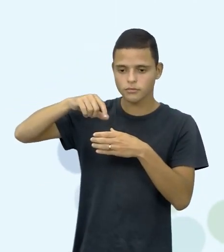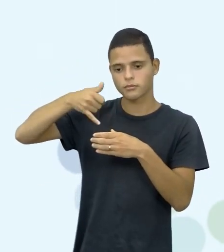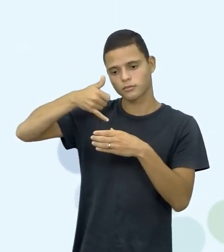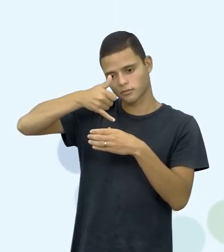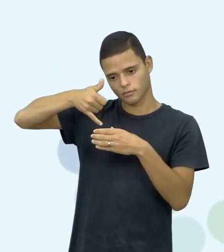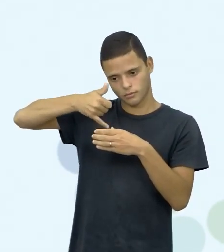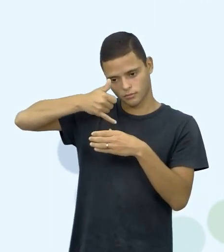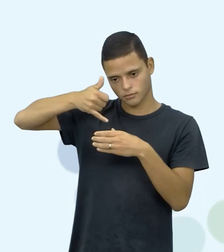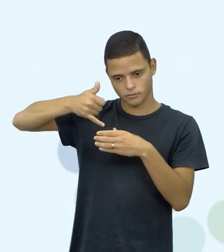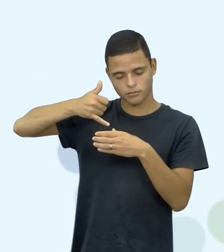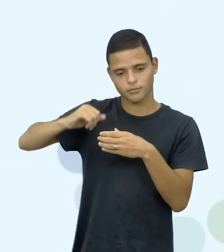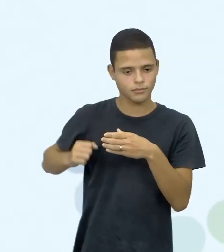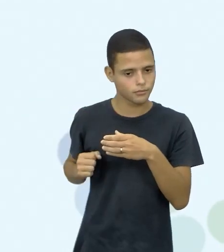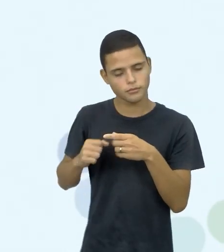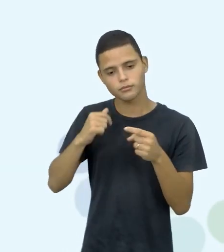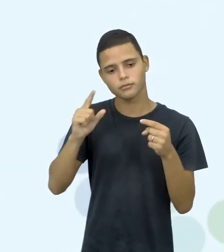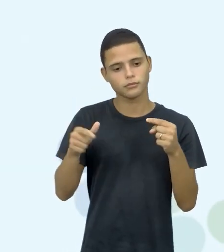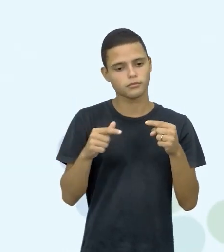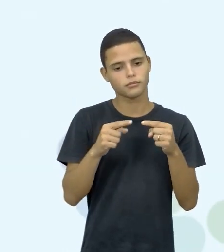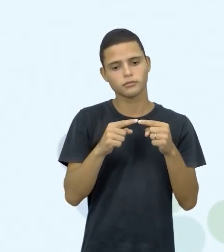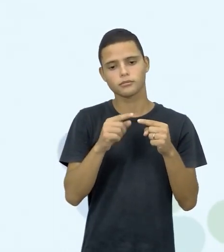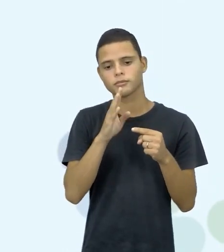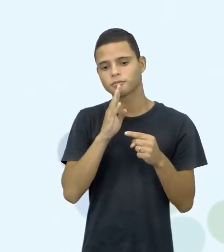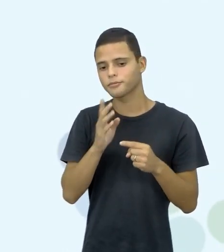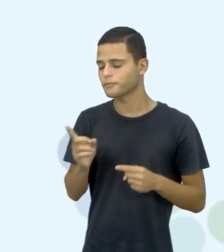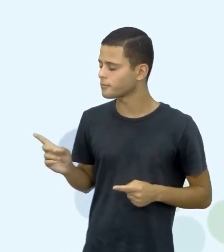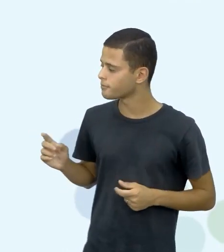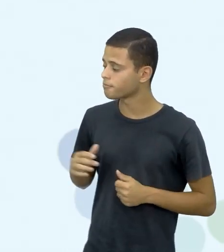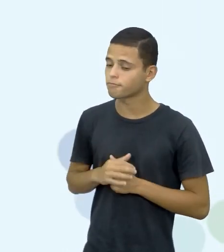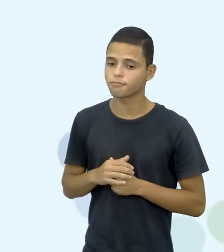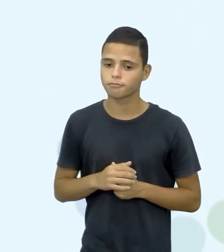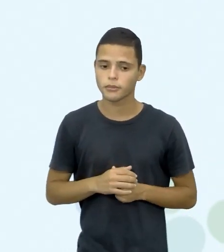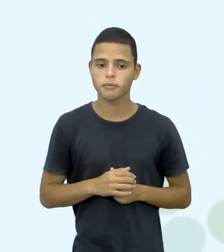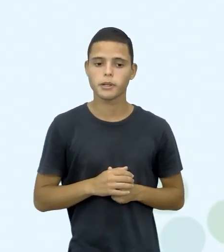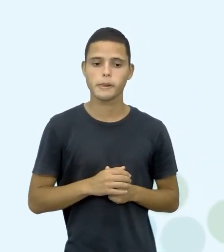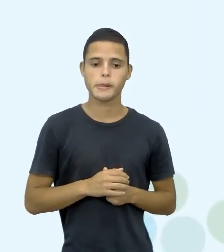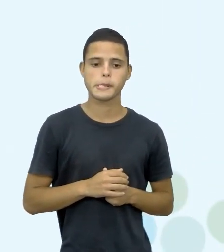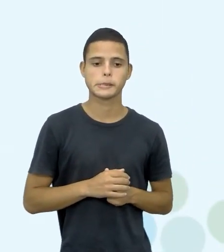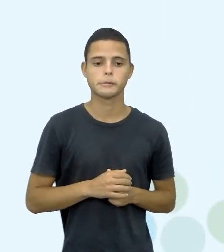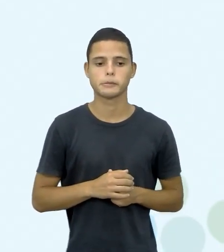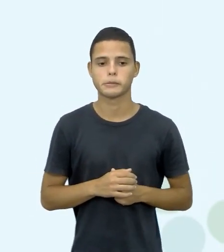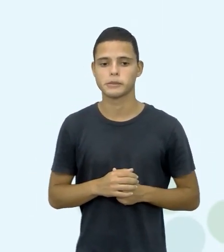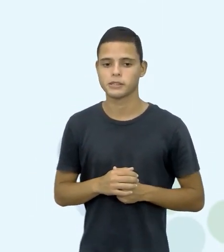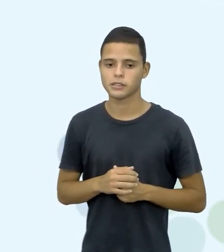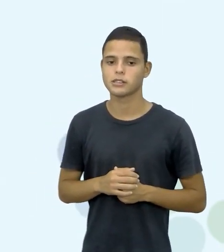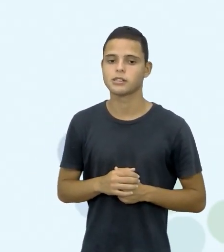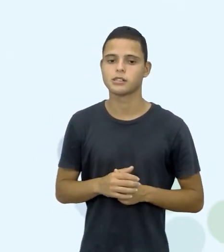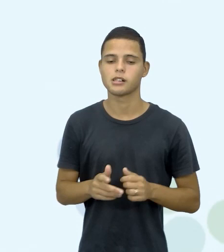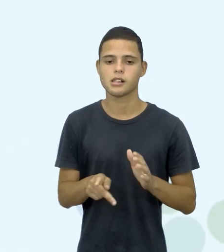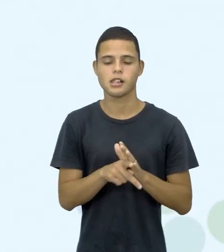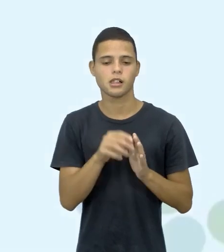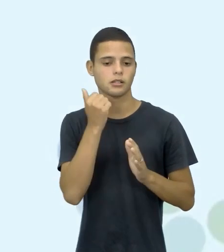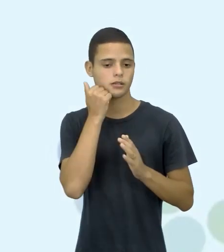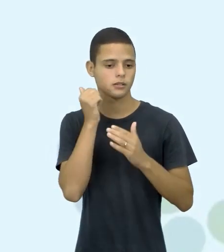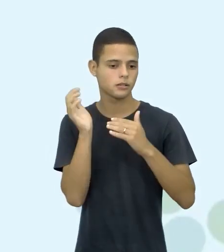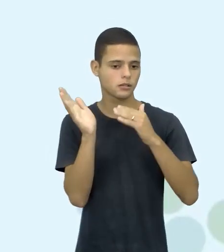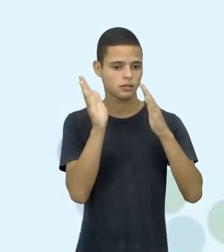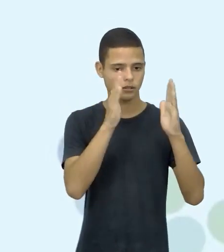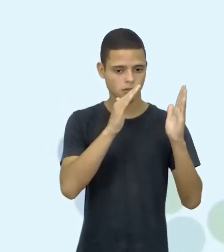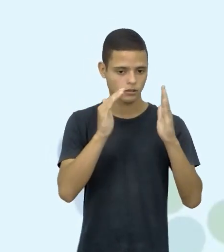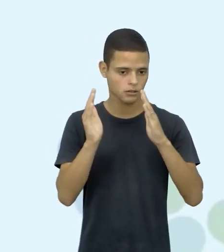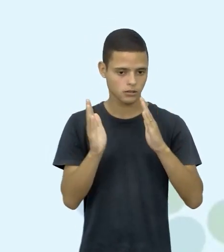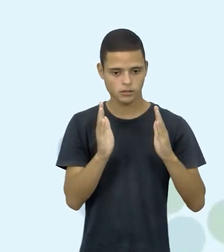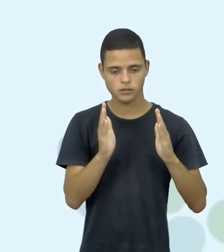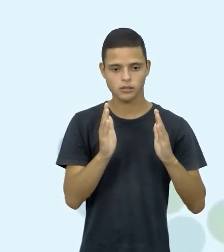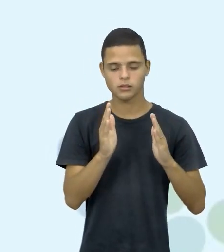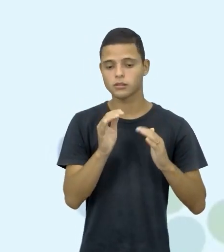nosso objeto de conhecimento na área das humanidades é chamado, na área de ciências naturais é a parte...